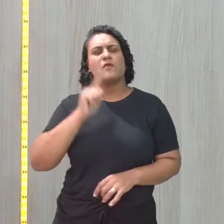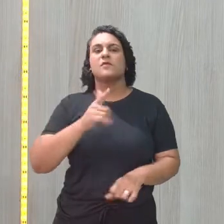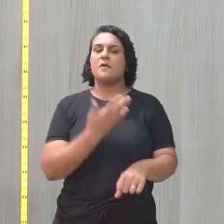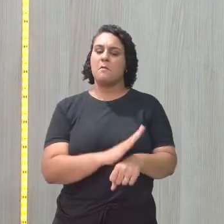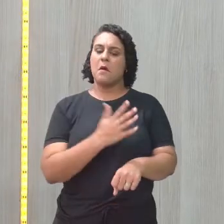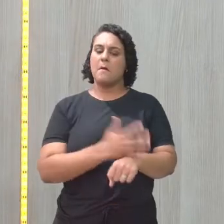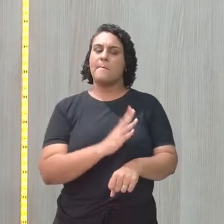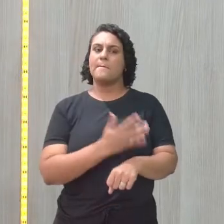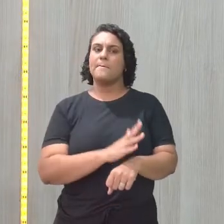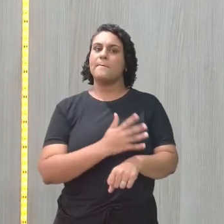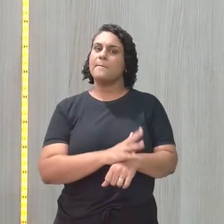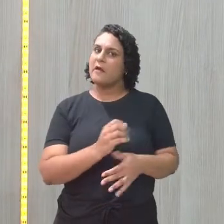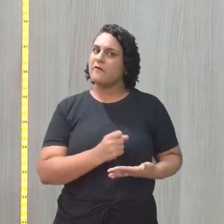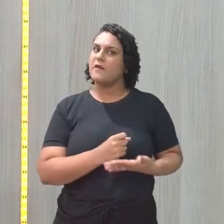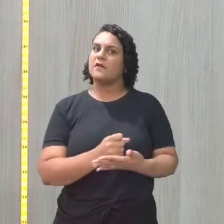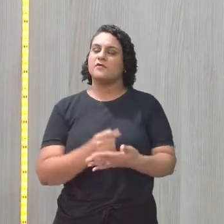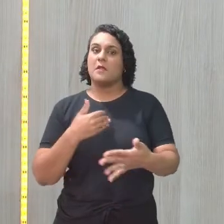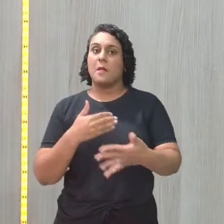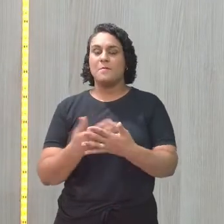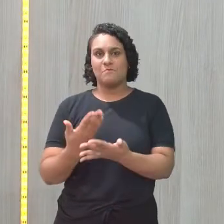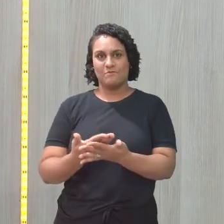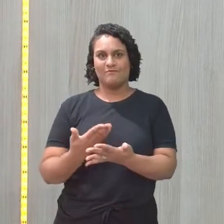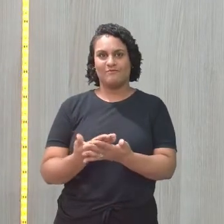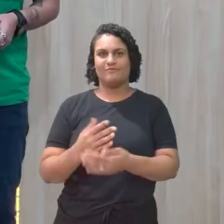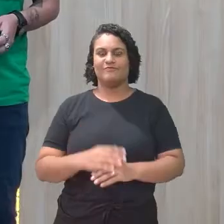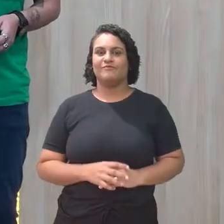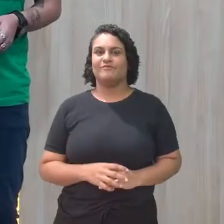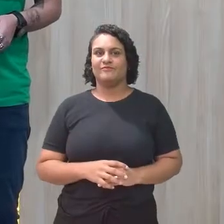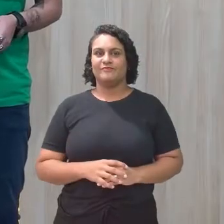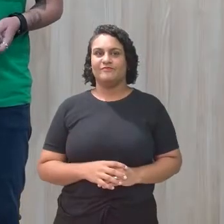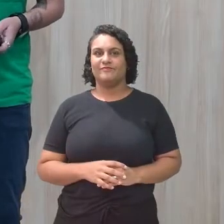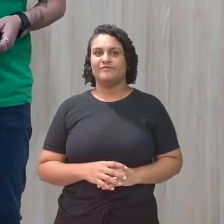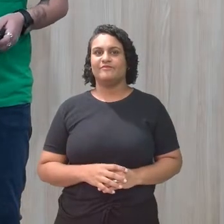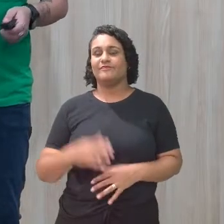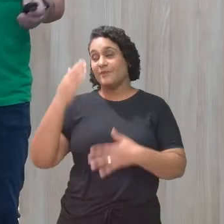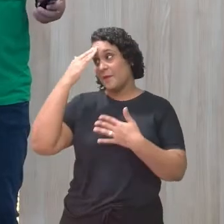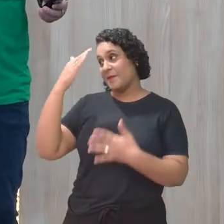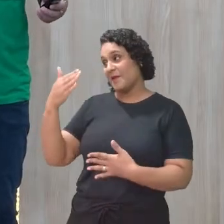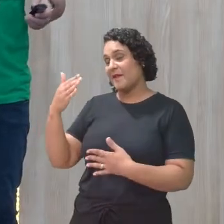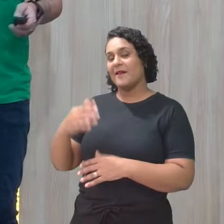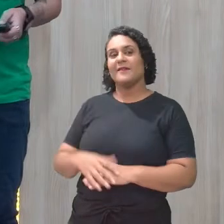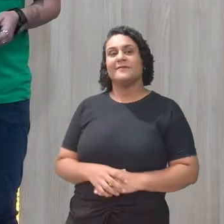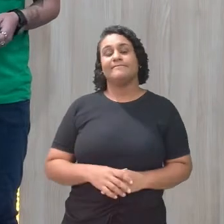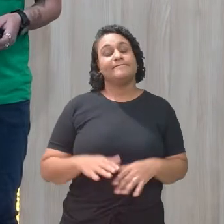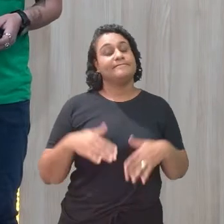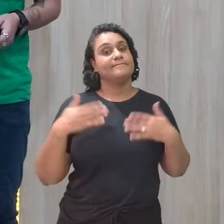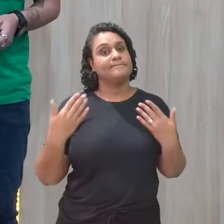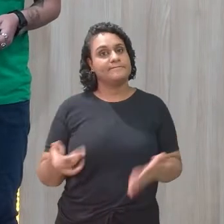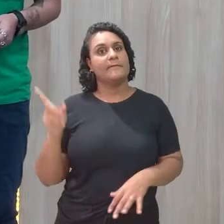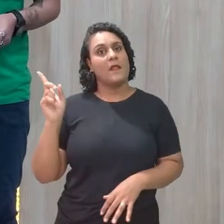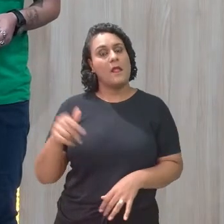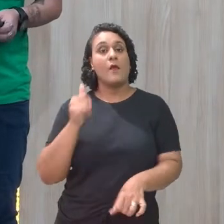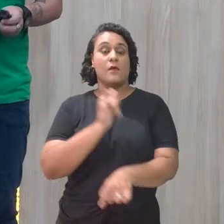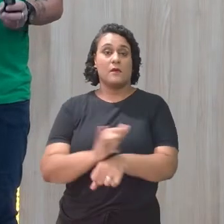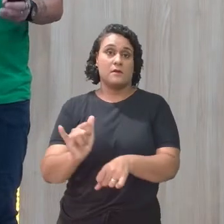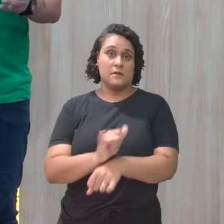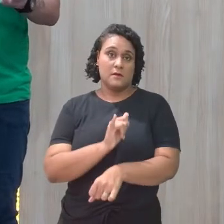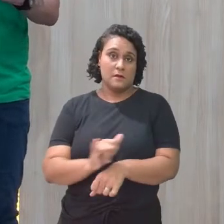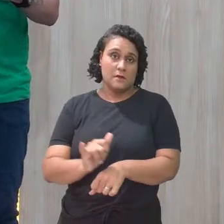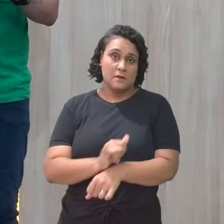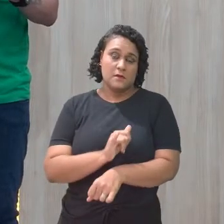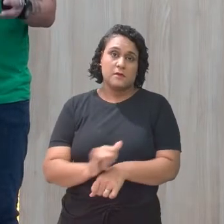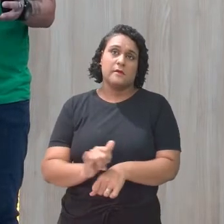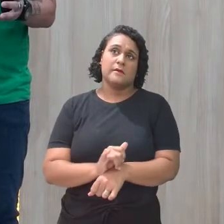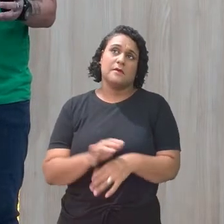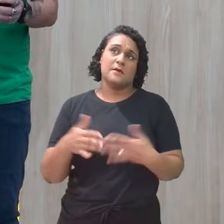prática, que vai ajudar bastante nas próximas aulas. Valeu, Pedro, exatamente, né? Ou seja, esse é um método que, assim,